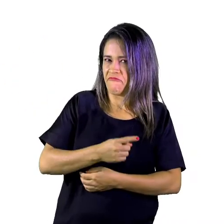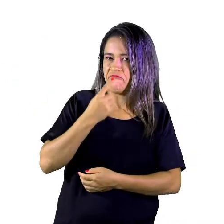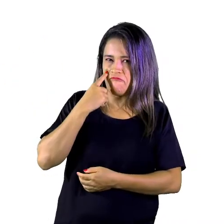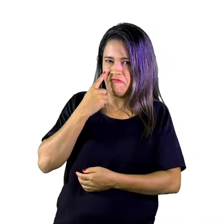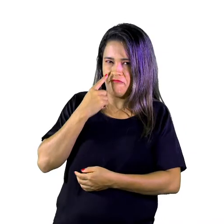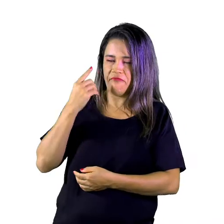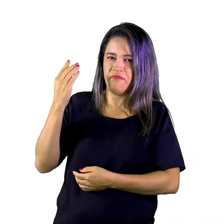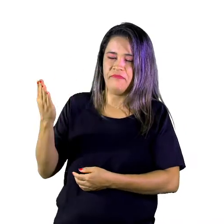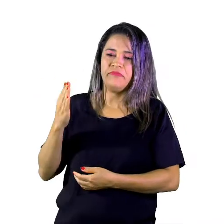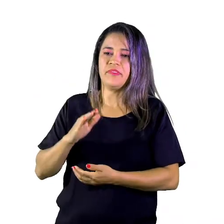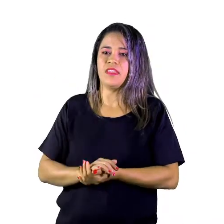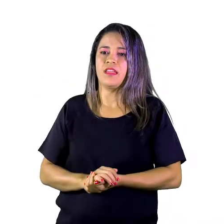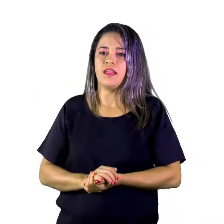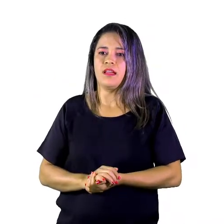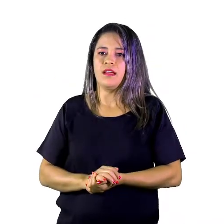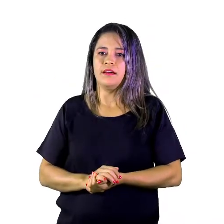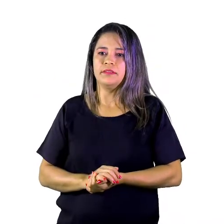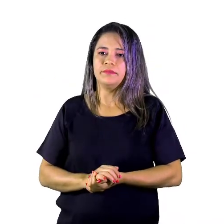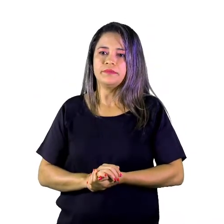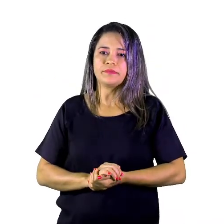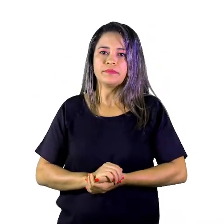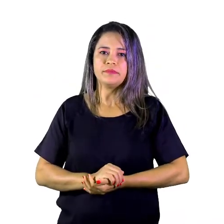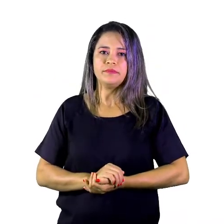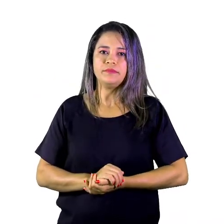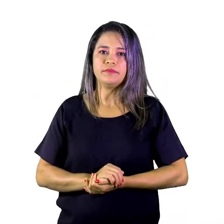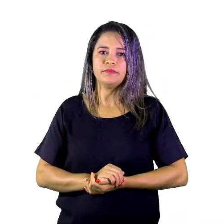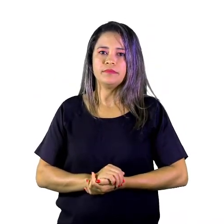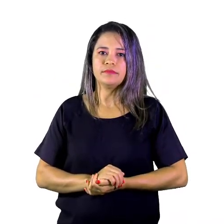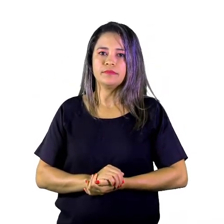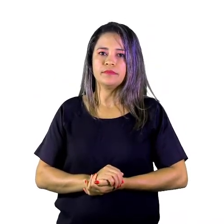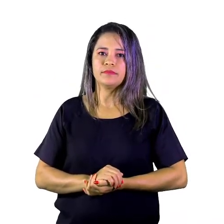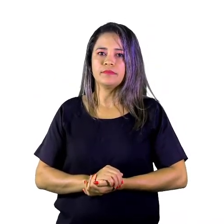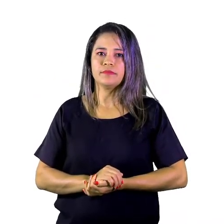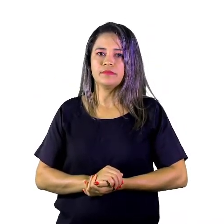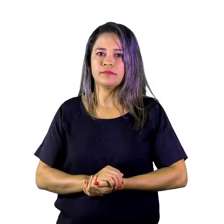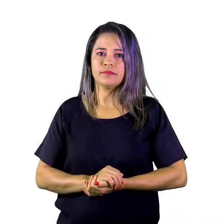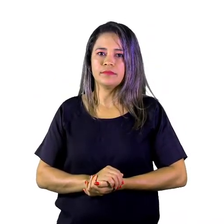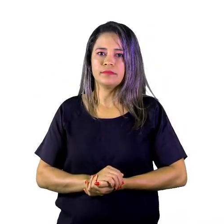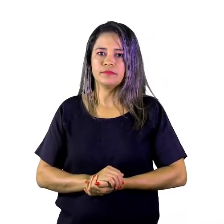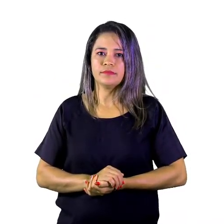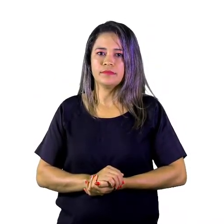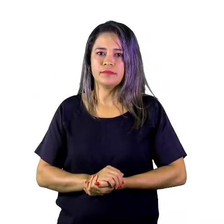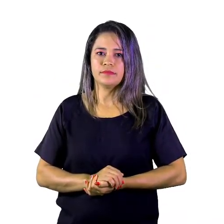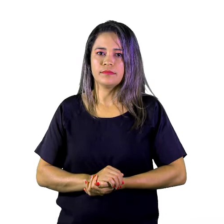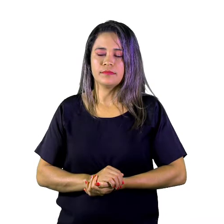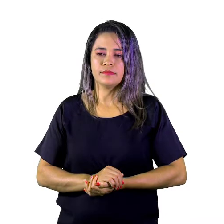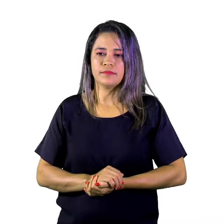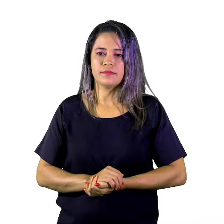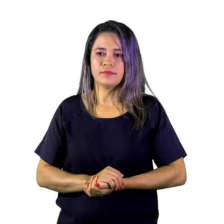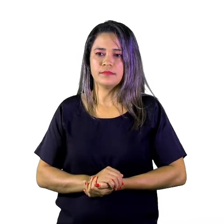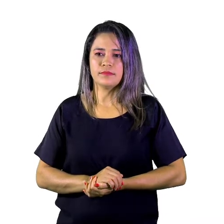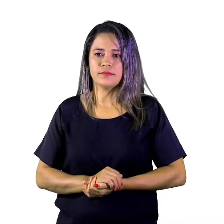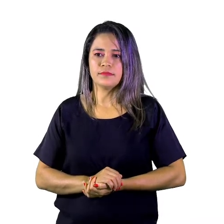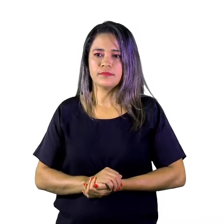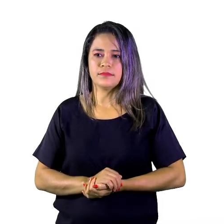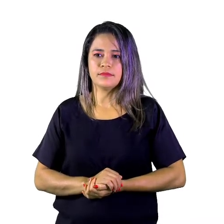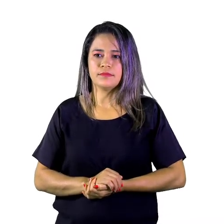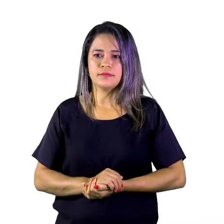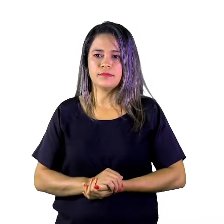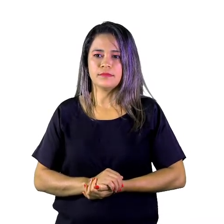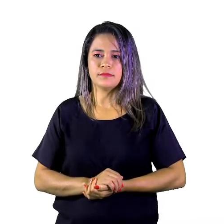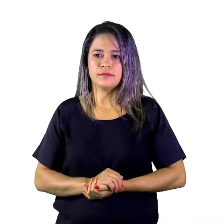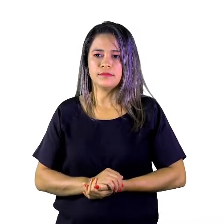verminoses, como a teníase, o bicho geográfico, a enterobiose, a esquistossomose,